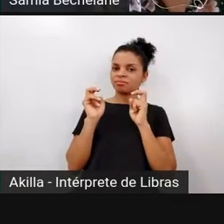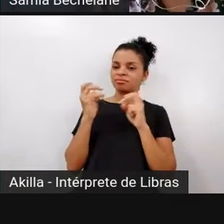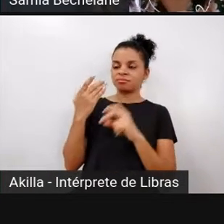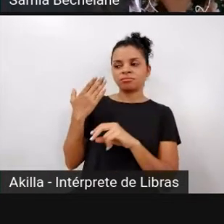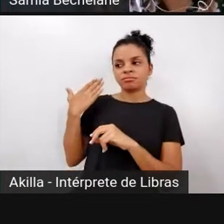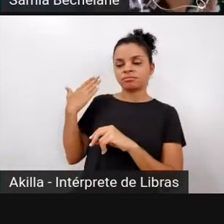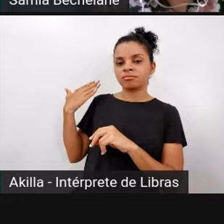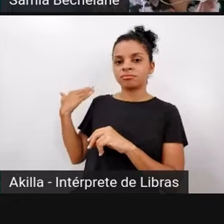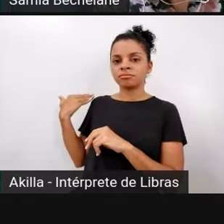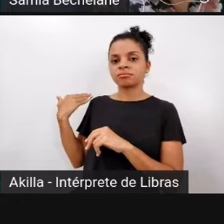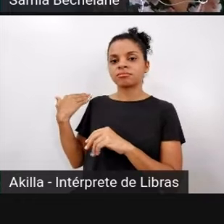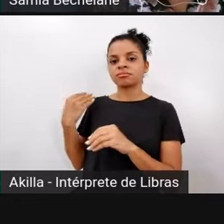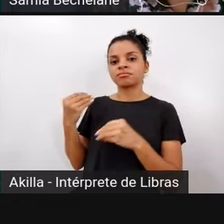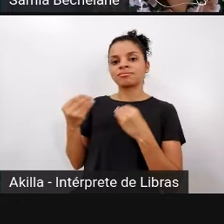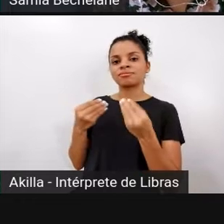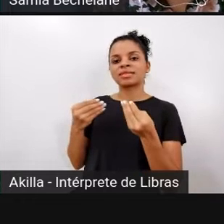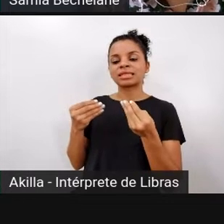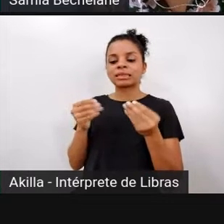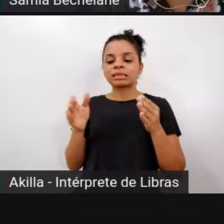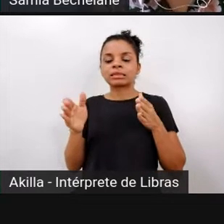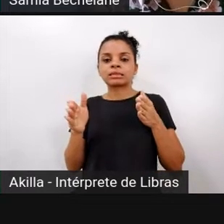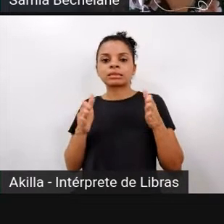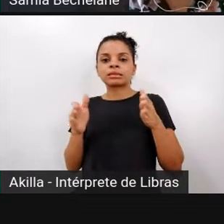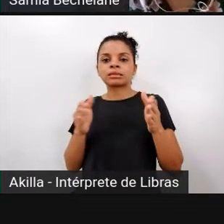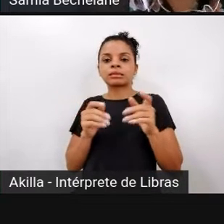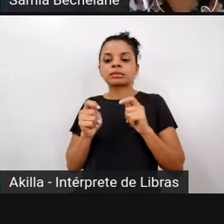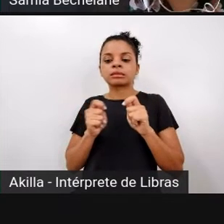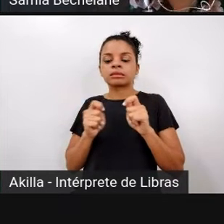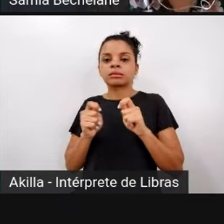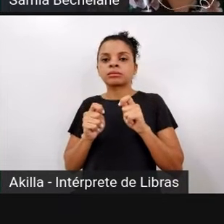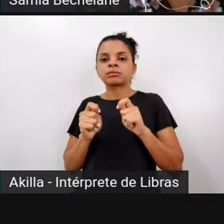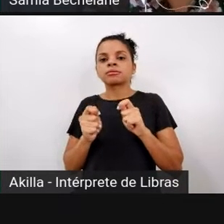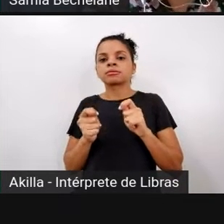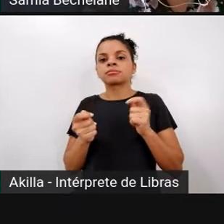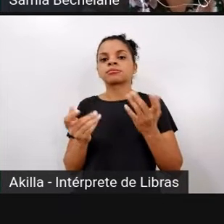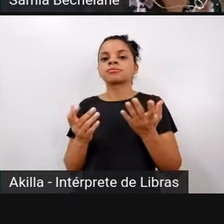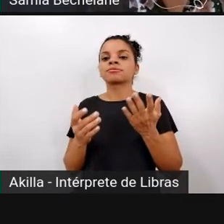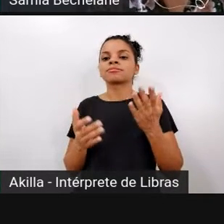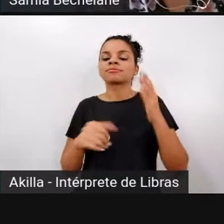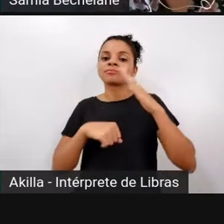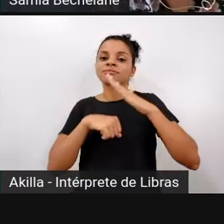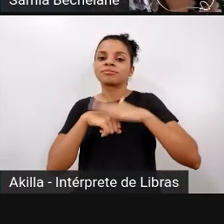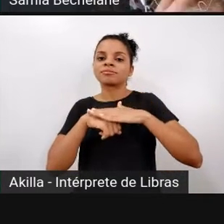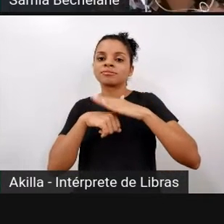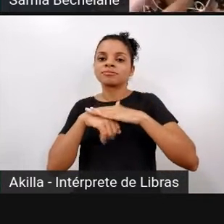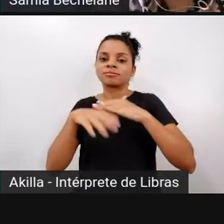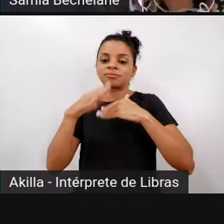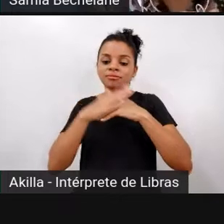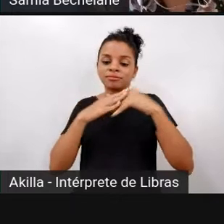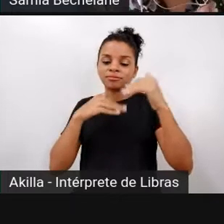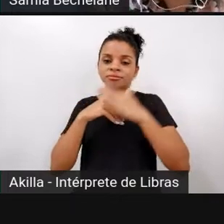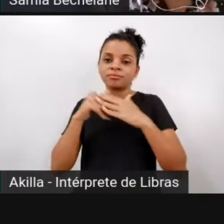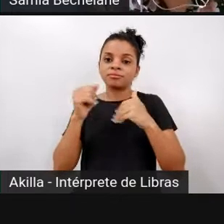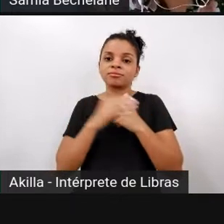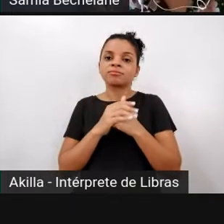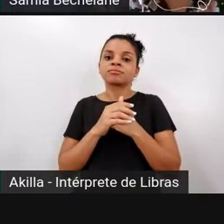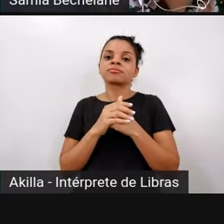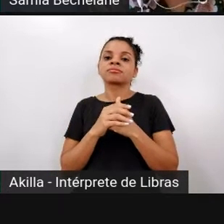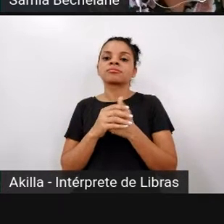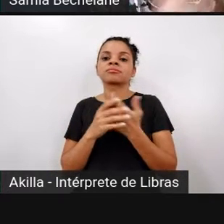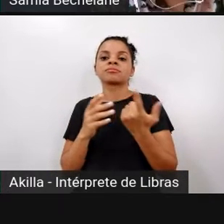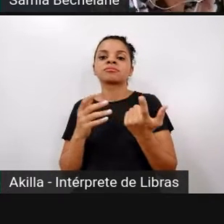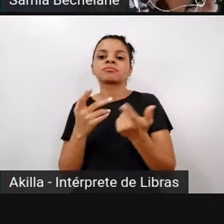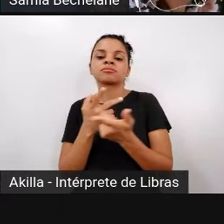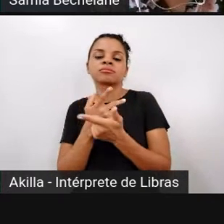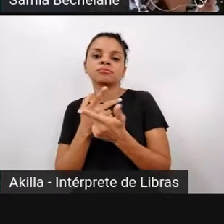situam muito no limiar, né, entre a produção de conteúdo jornalístico, se amparando inclusive nos cânones da profissão e do